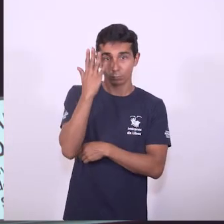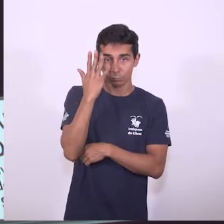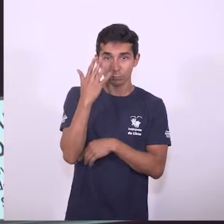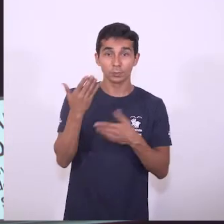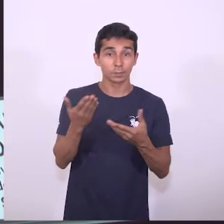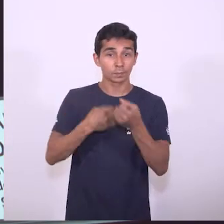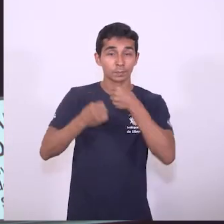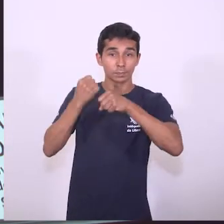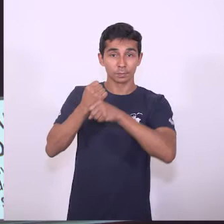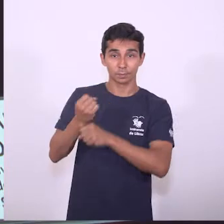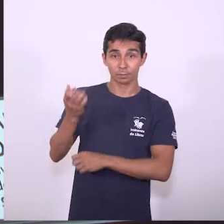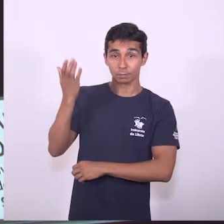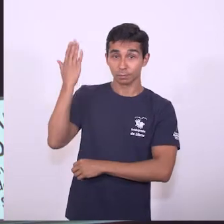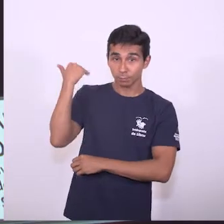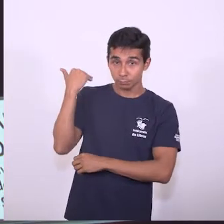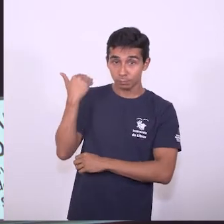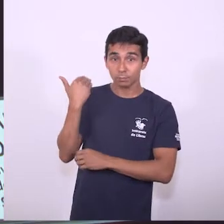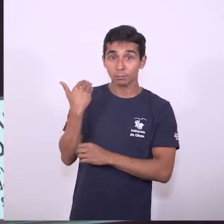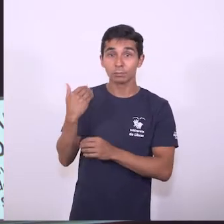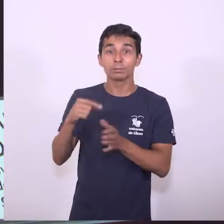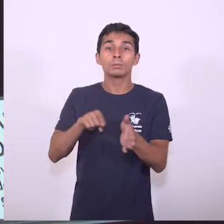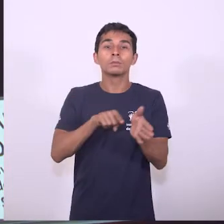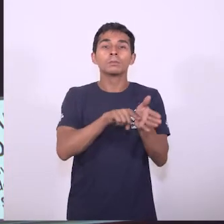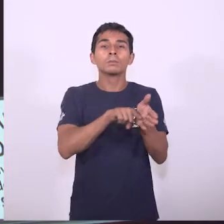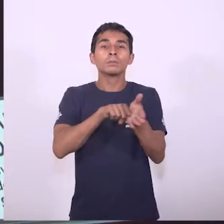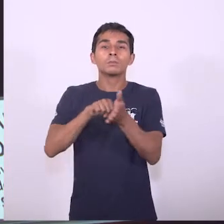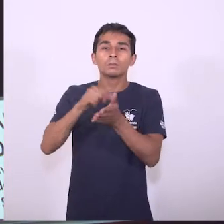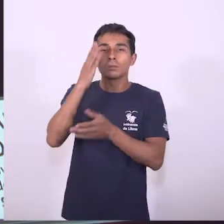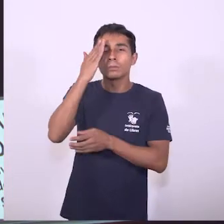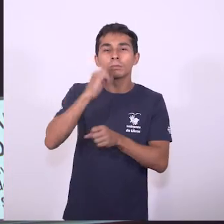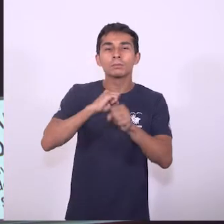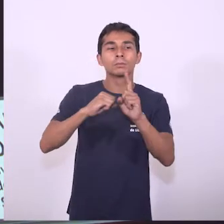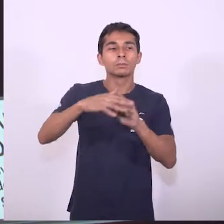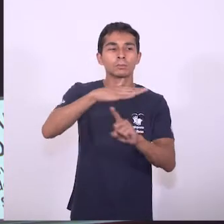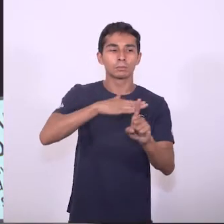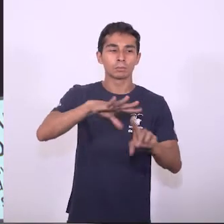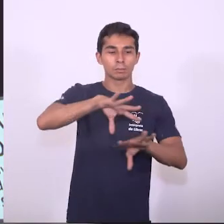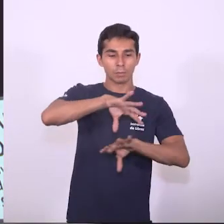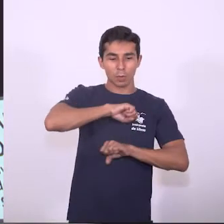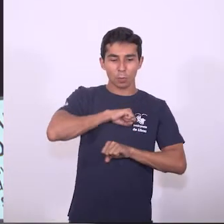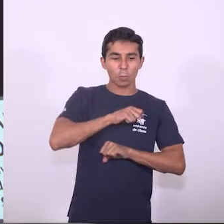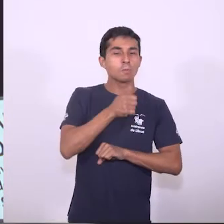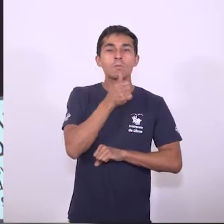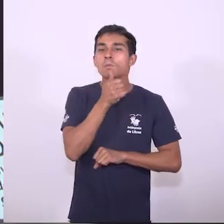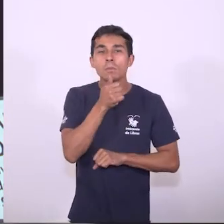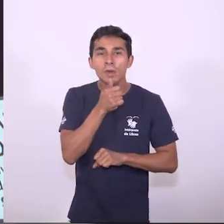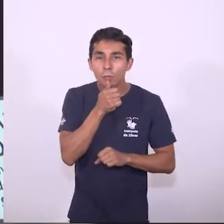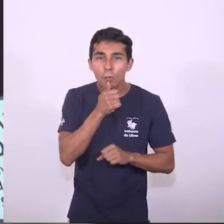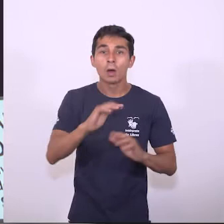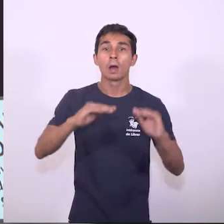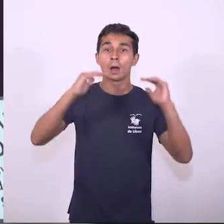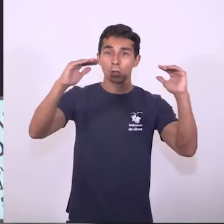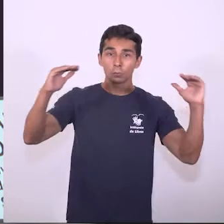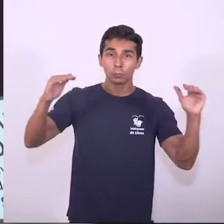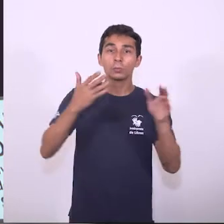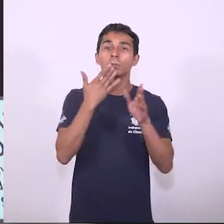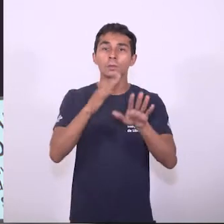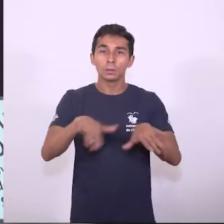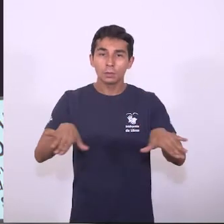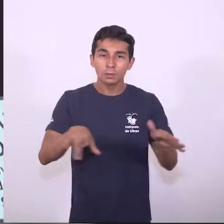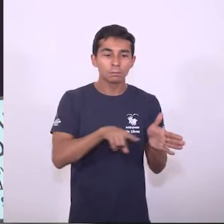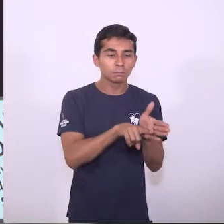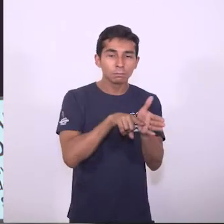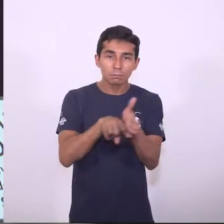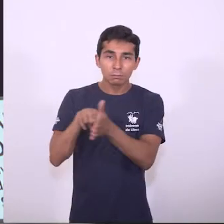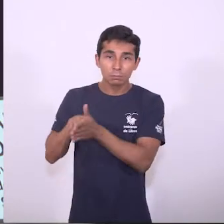nós fizemos os inquéritos sorológicos, fizemos em adulto, fizemos em crianças. Esse ano nós também